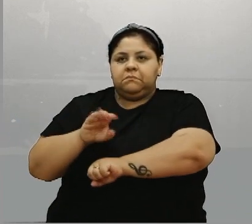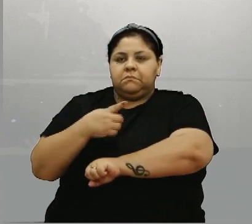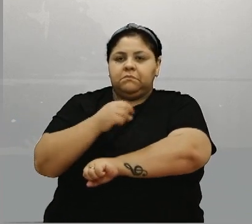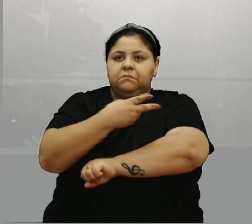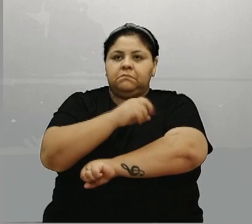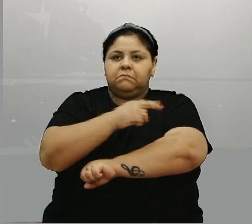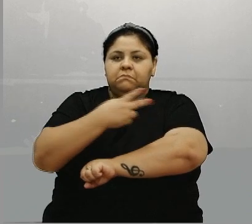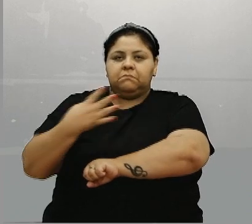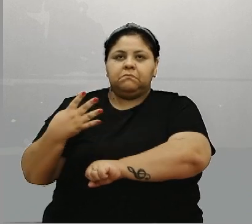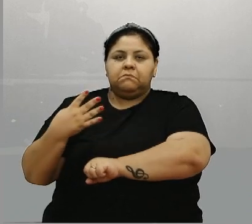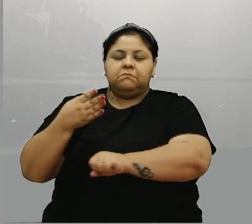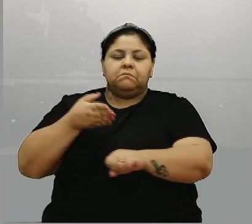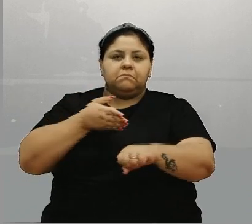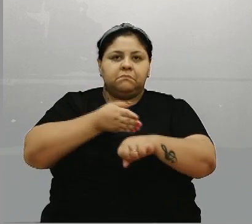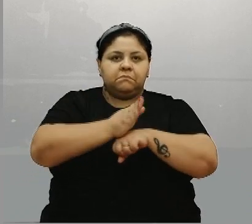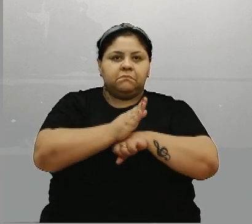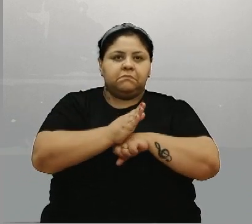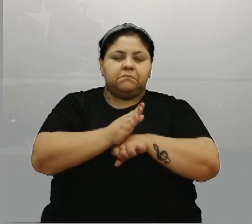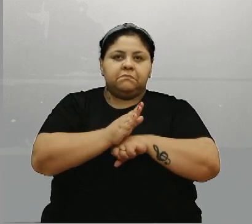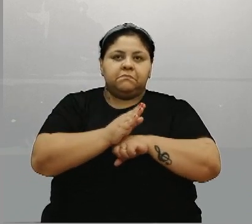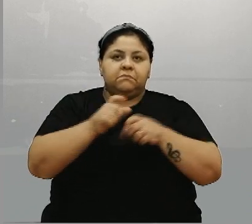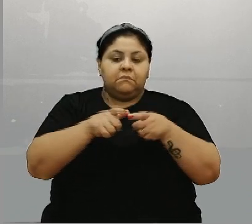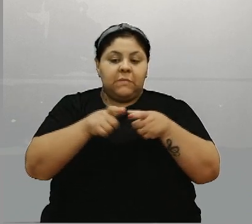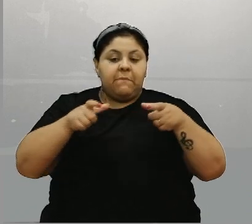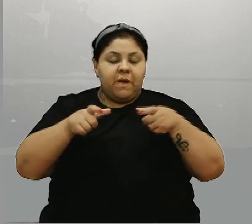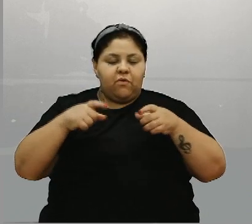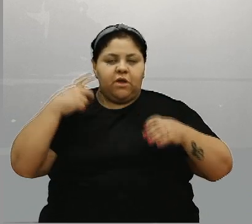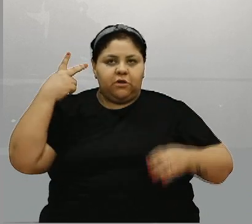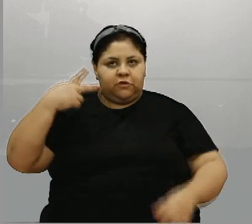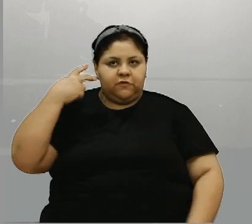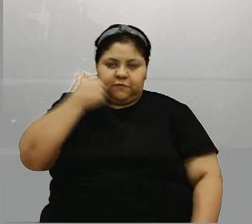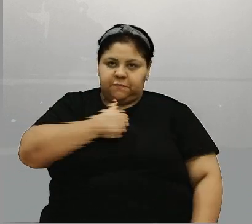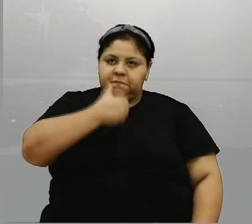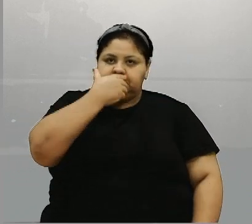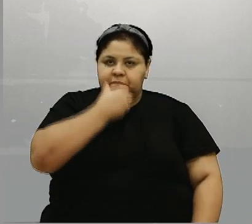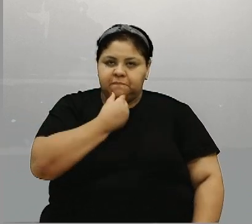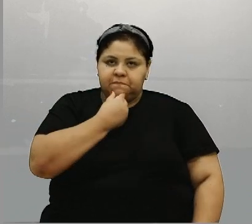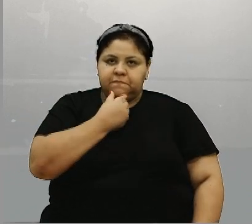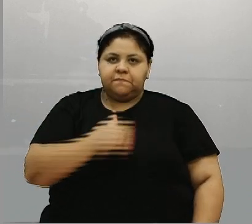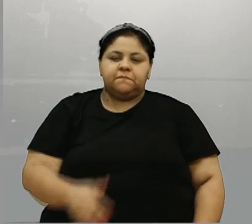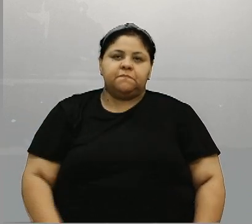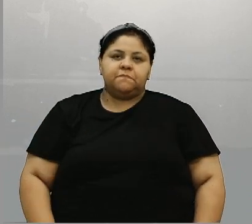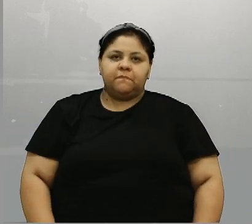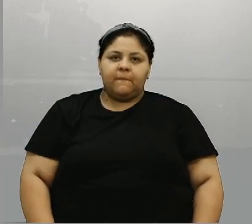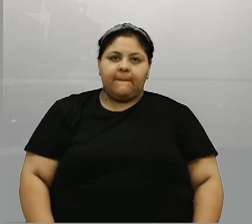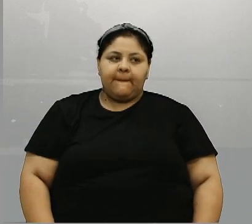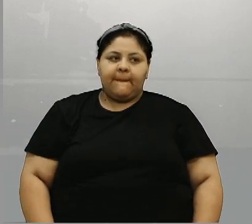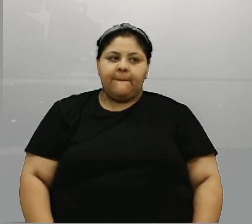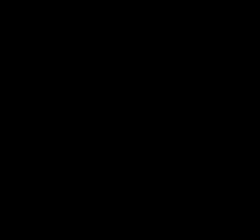SB-1/2024 foi aprovado por unanimidade das vereadoras e vereadores.